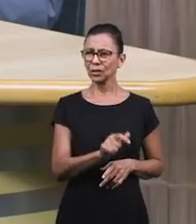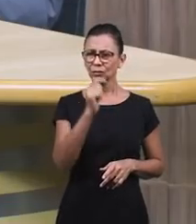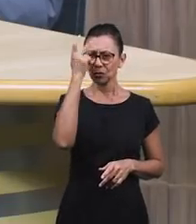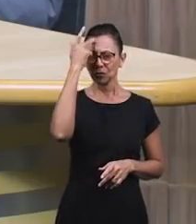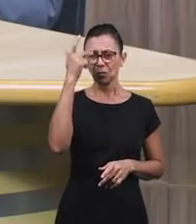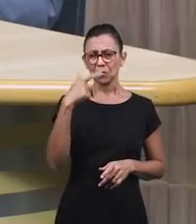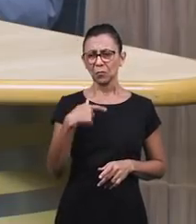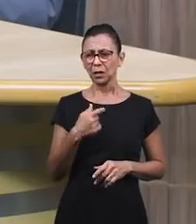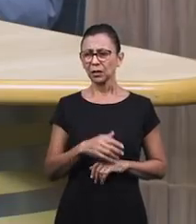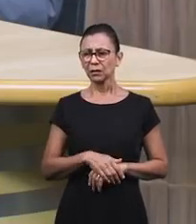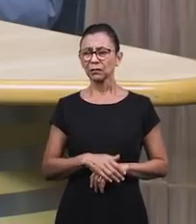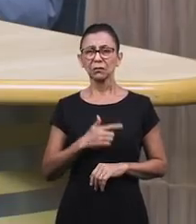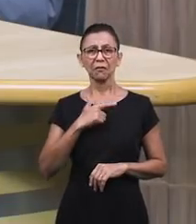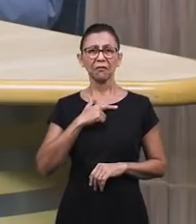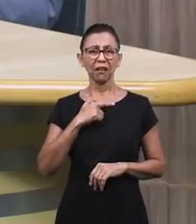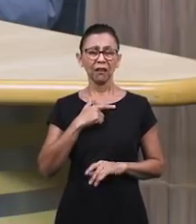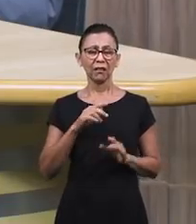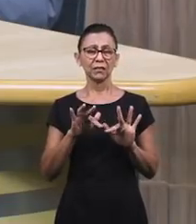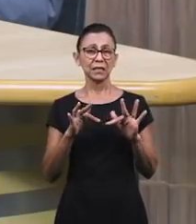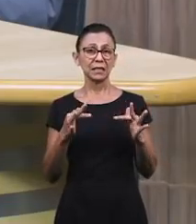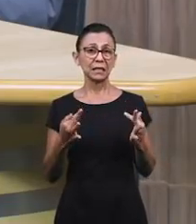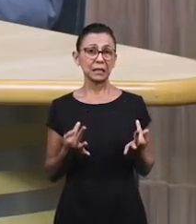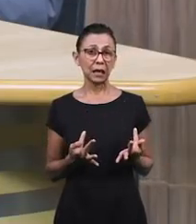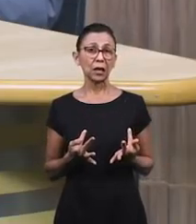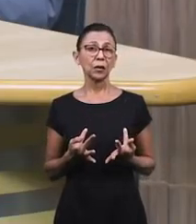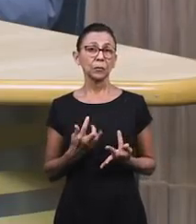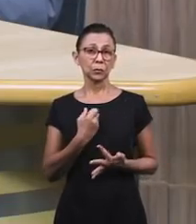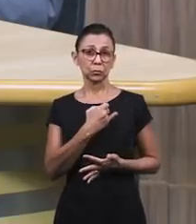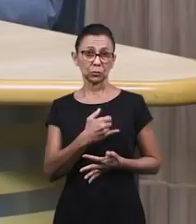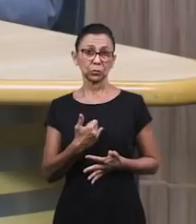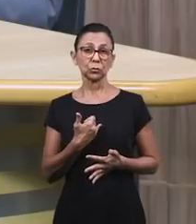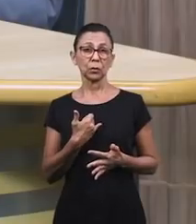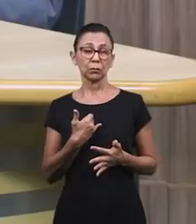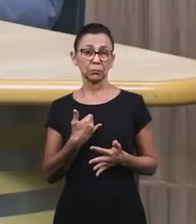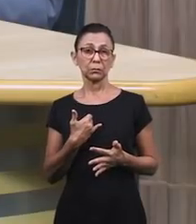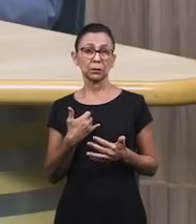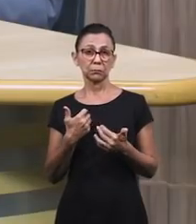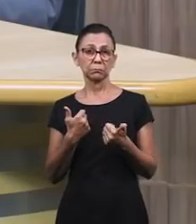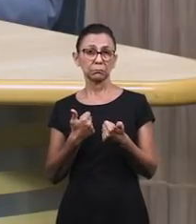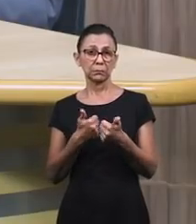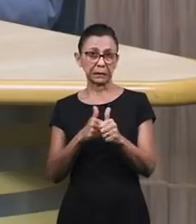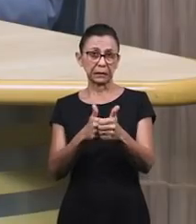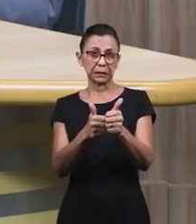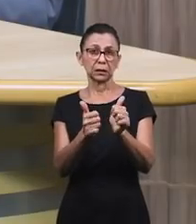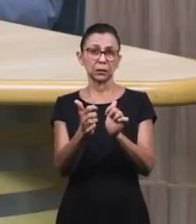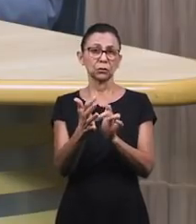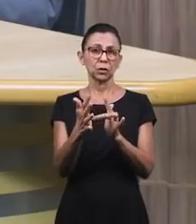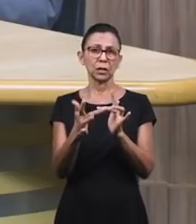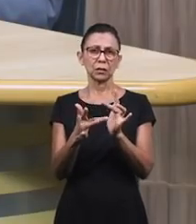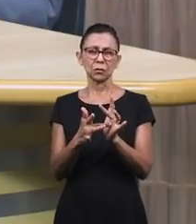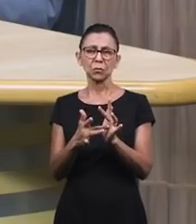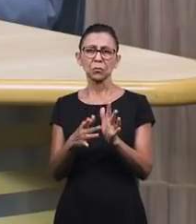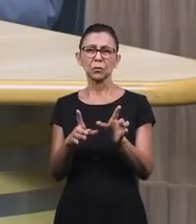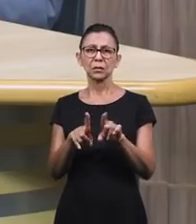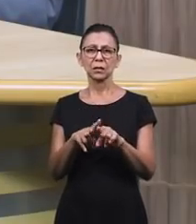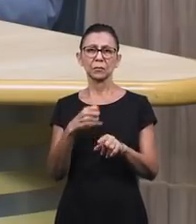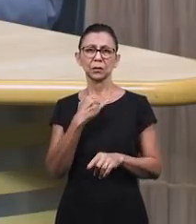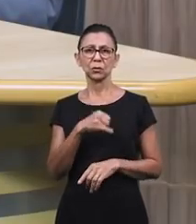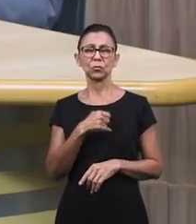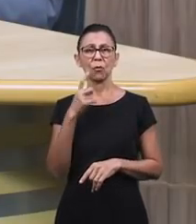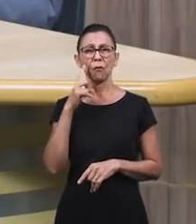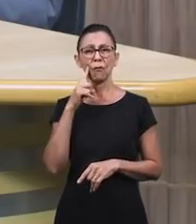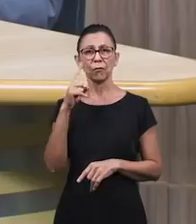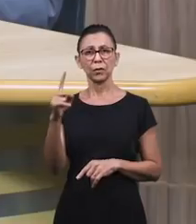sem formosura, né? Quando ele acompanhou Jesus, aquele Jesus que ele viu na cruz do Calvário, ensanguentado,